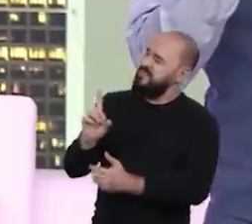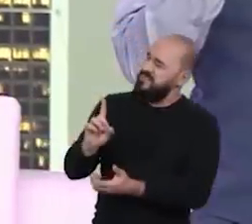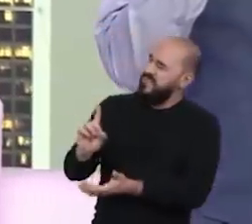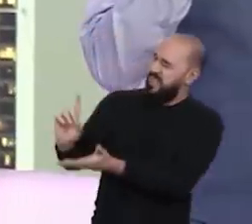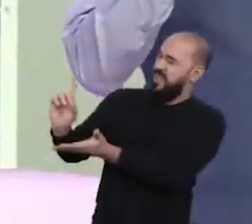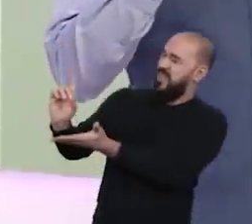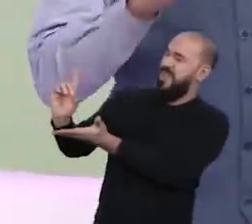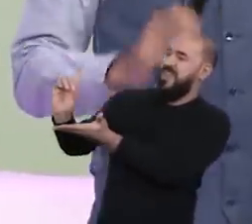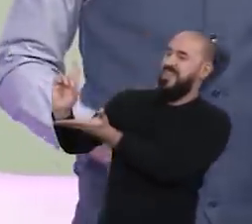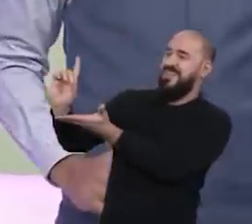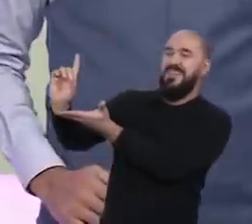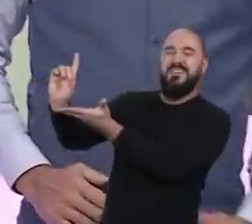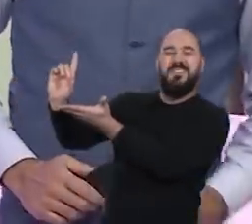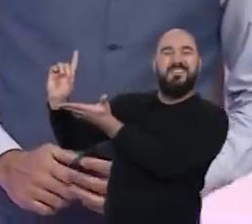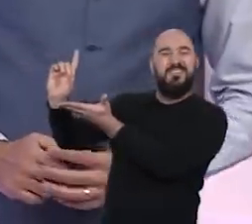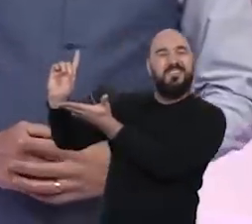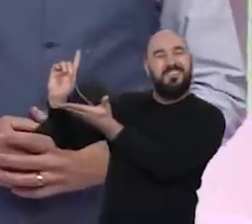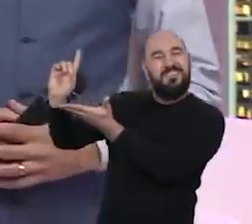Deus.